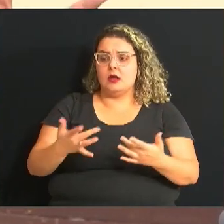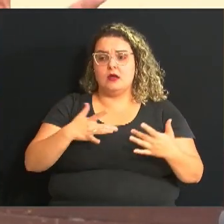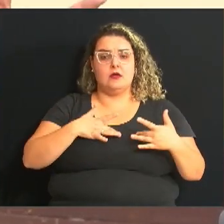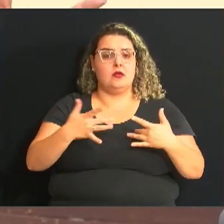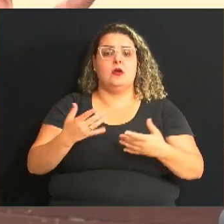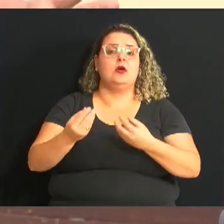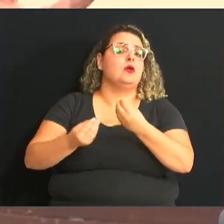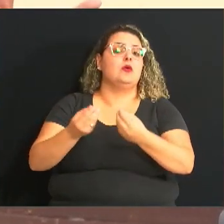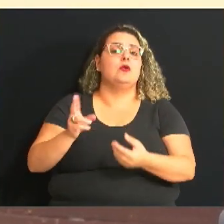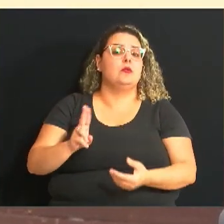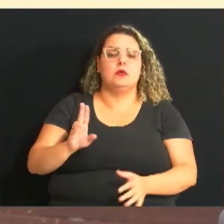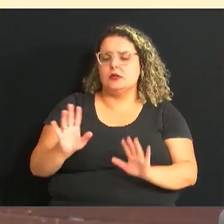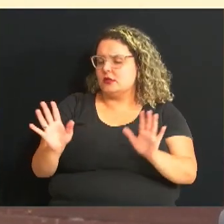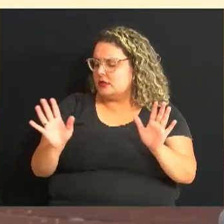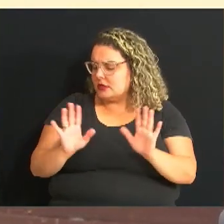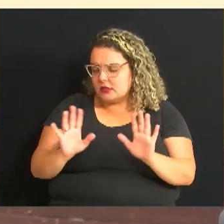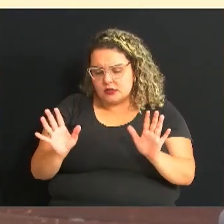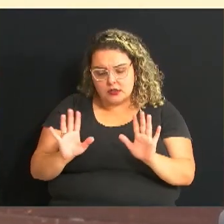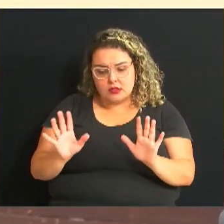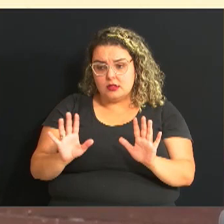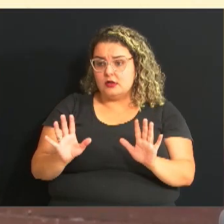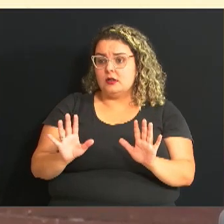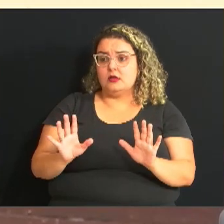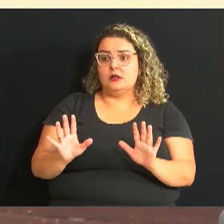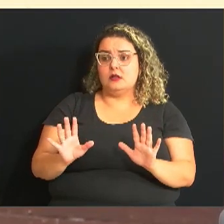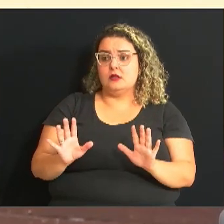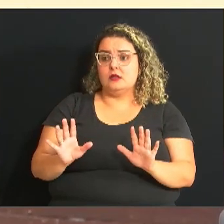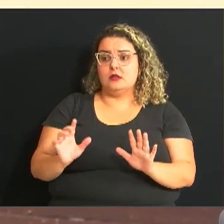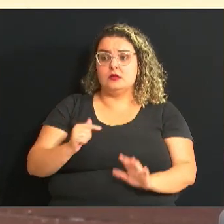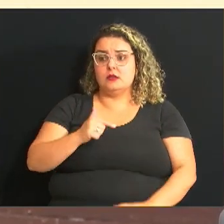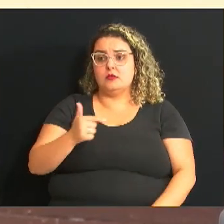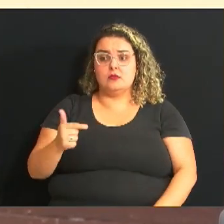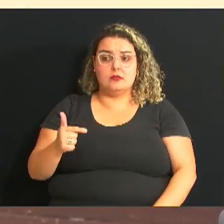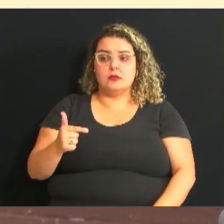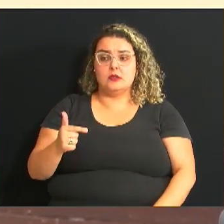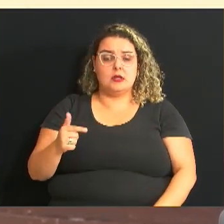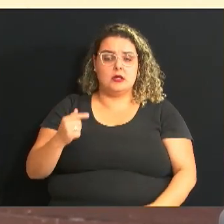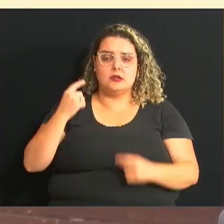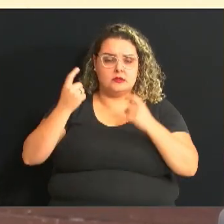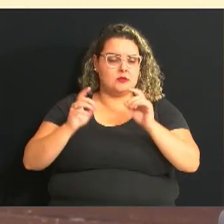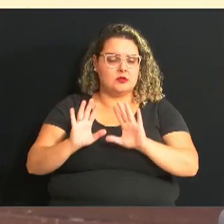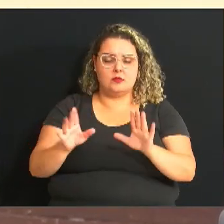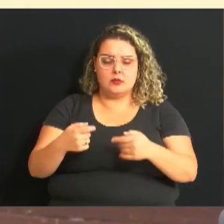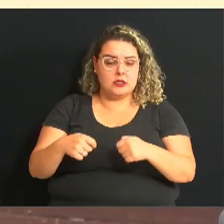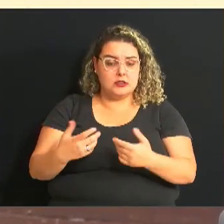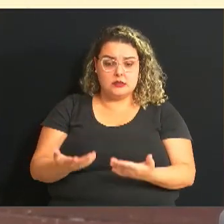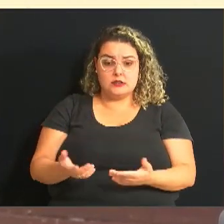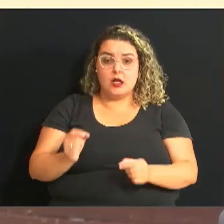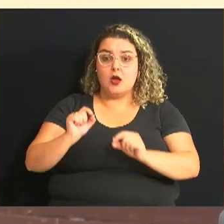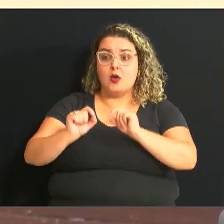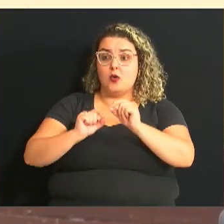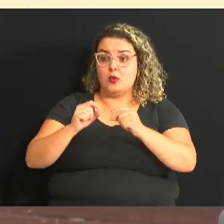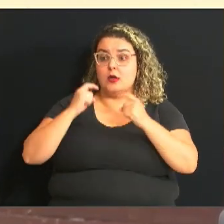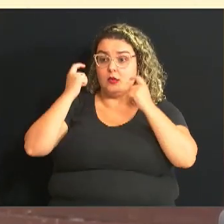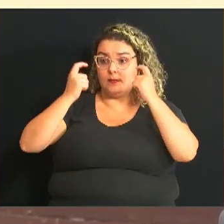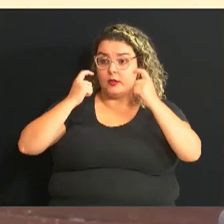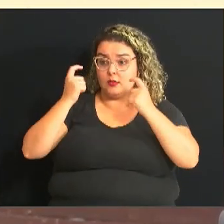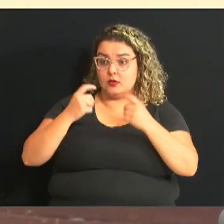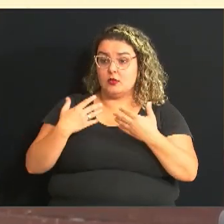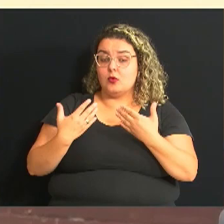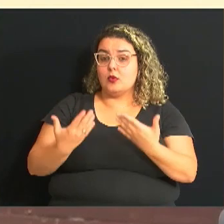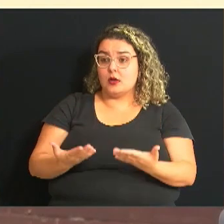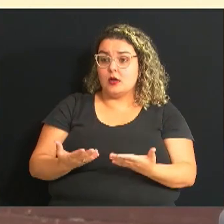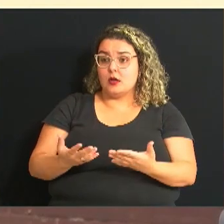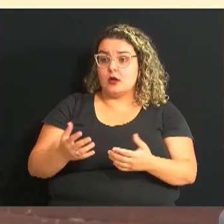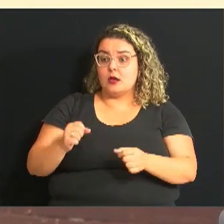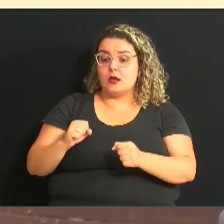ser usado. Não precisa existir essa preocupação. O que nós temos que nos preocupar é em proteger